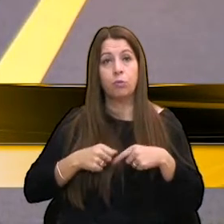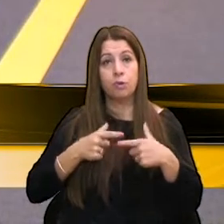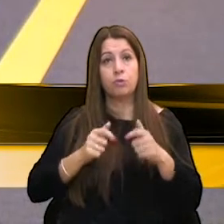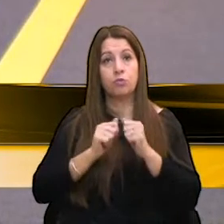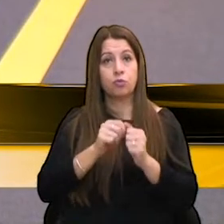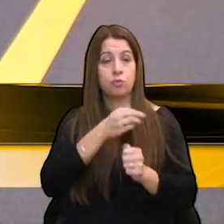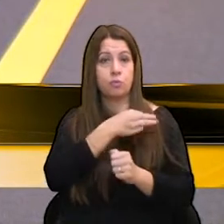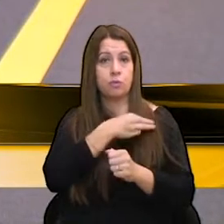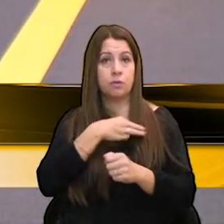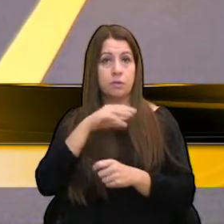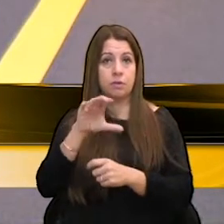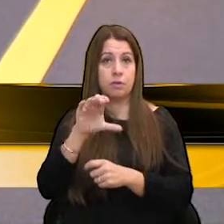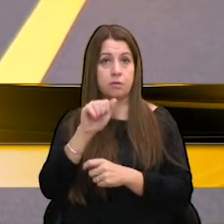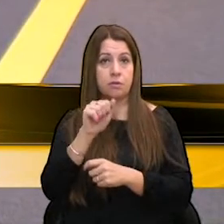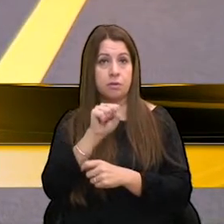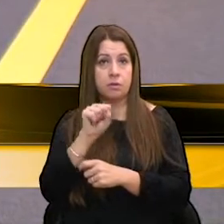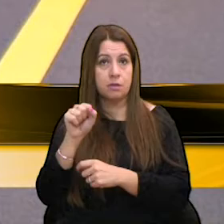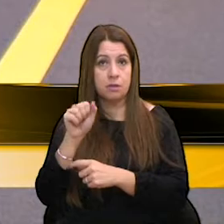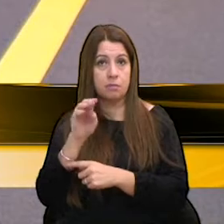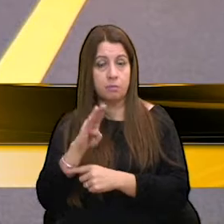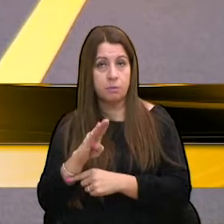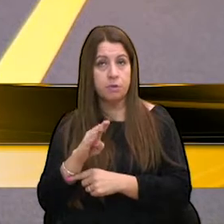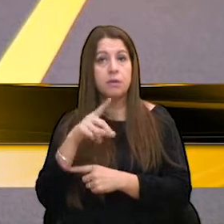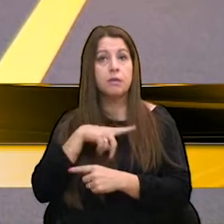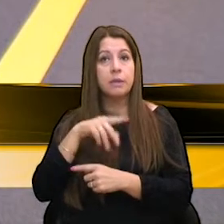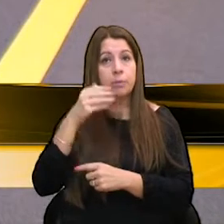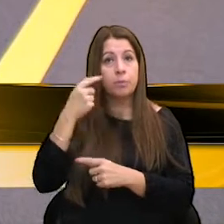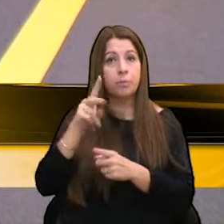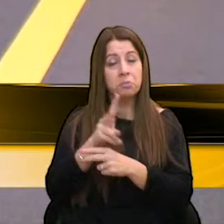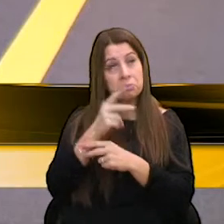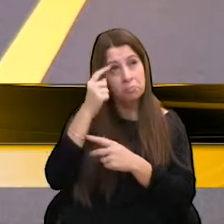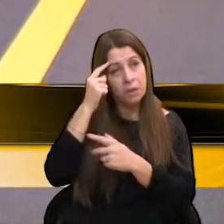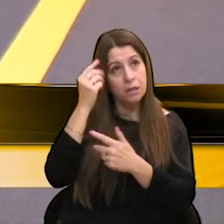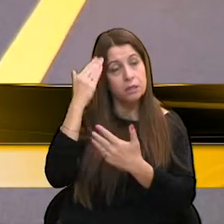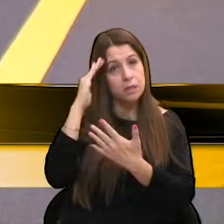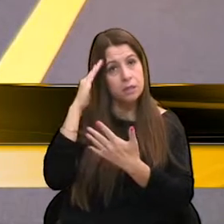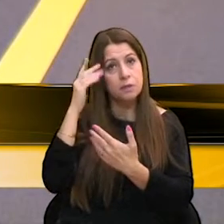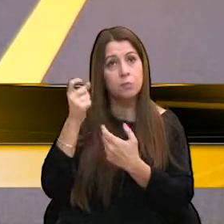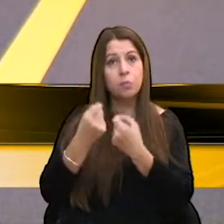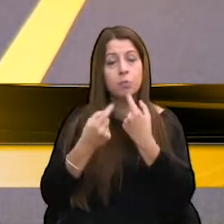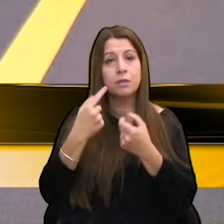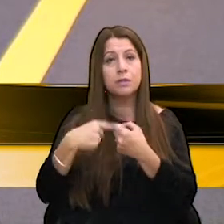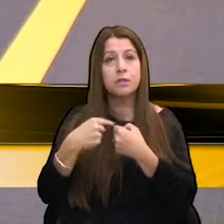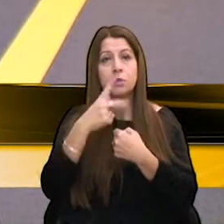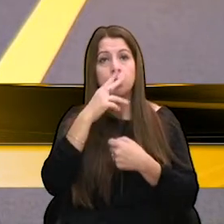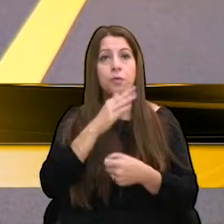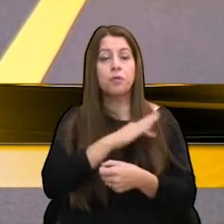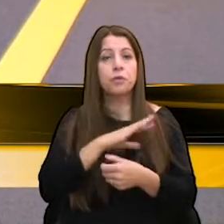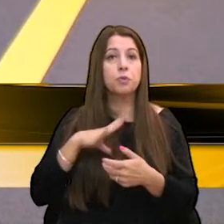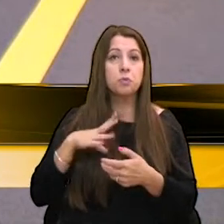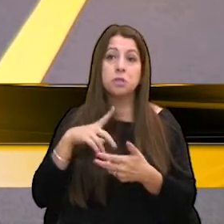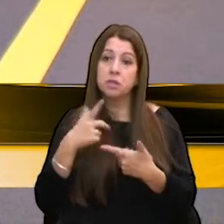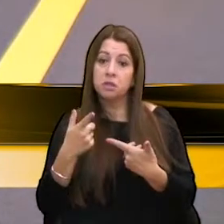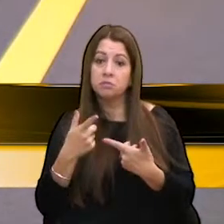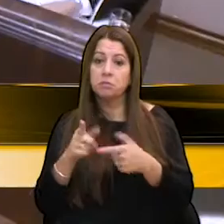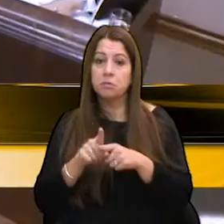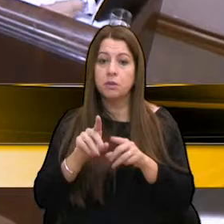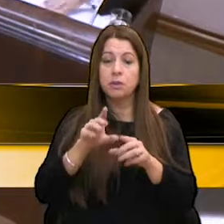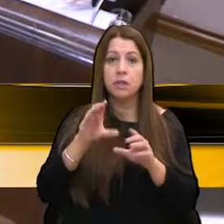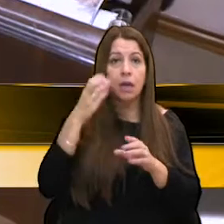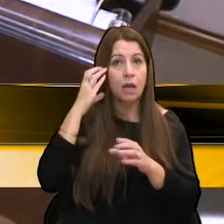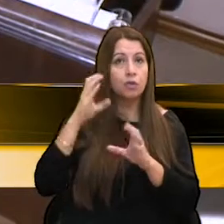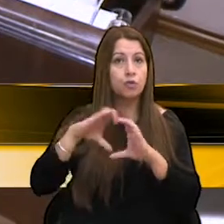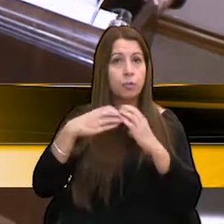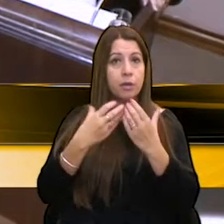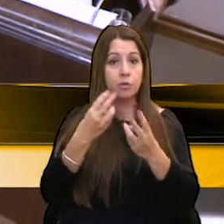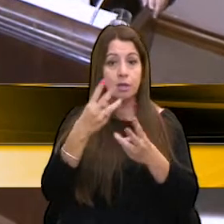ao ministro Kassab. E eu sempre procuro entender por que algumas cidades como Flores da Cunha, por exemplo, têm concessões de rádio comunitárias, têm